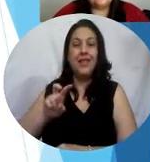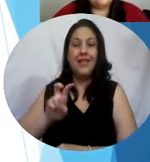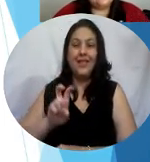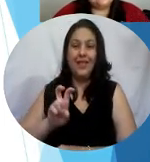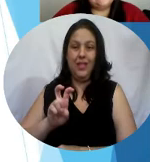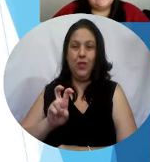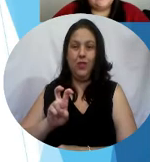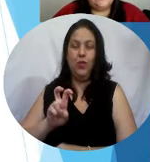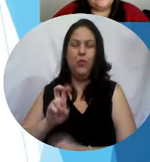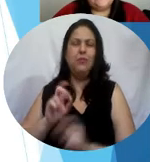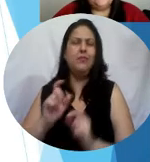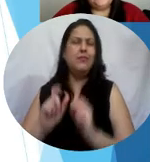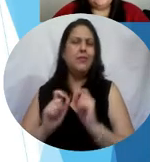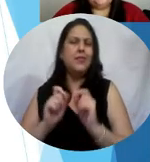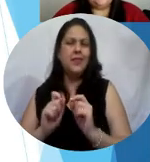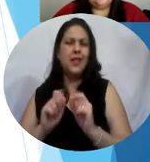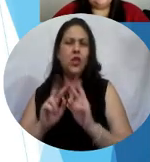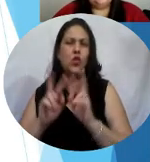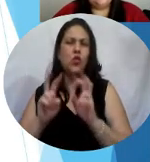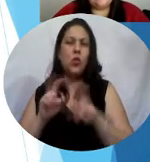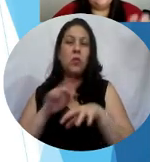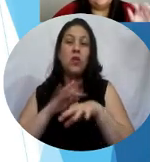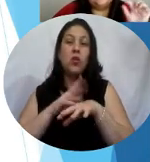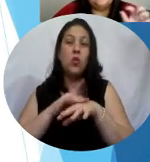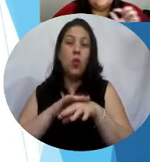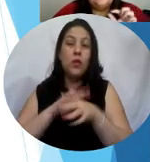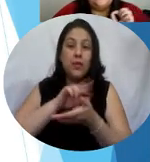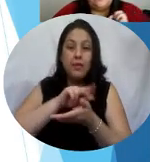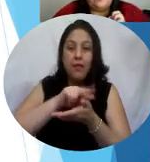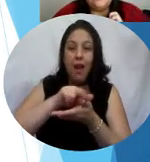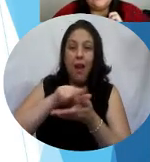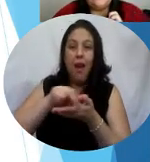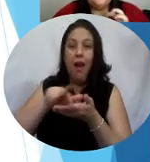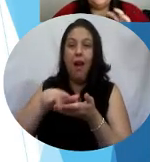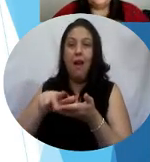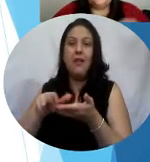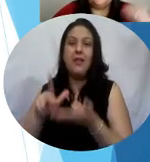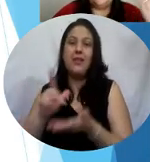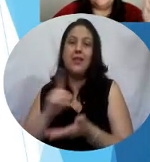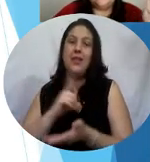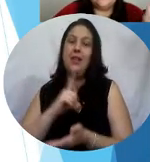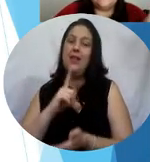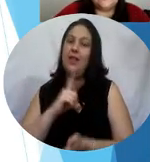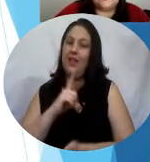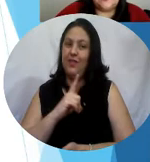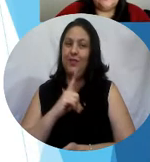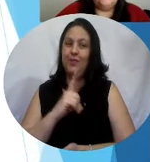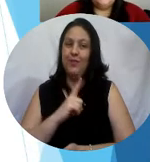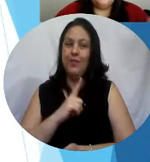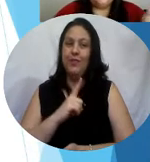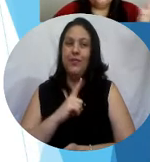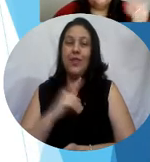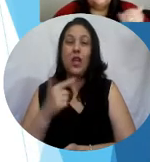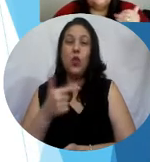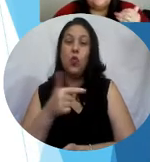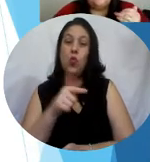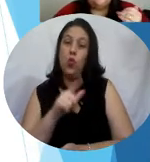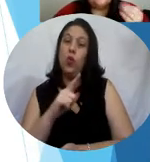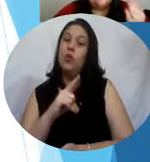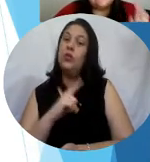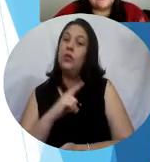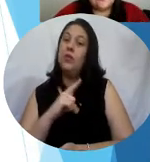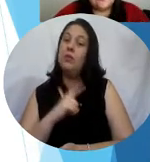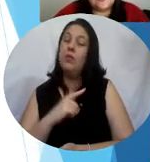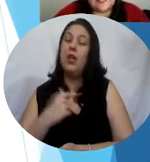transtornos que existem hoje. E aí eles acabam recebendo um código, né? Então também tem o DSM-5 e tem também